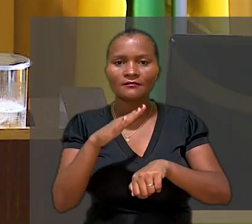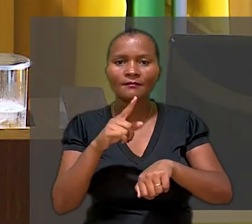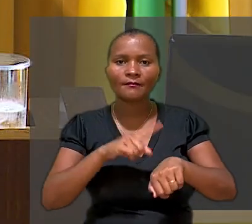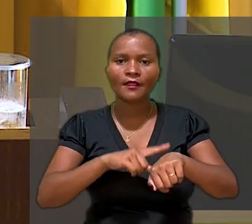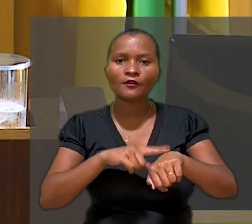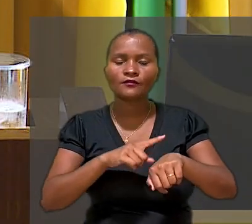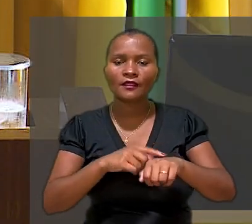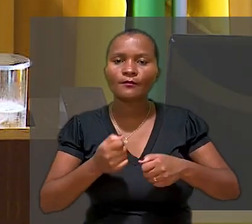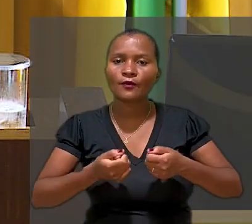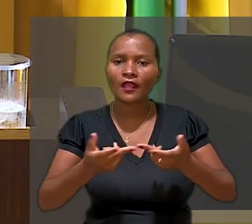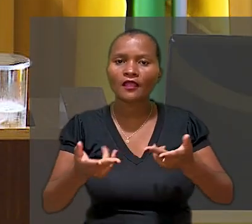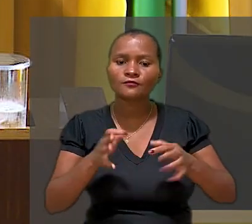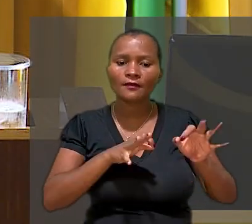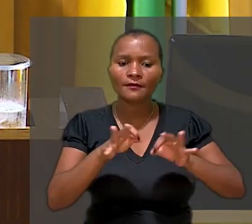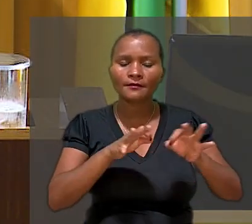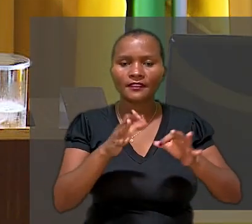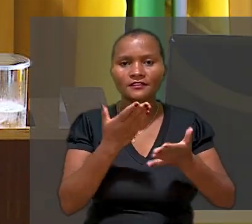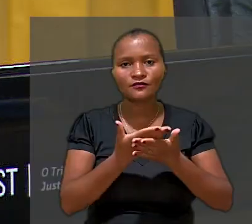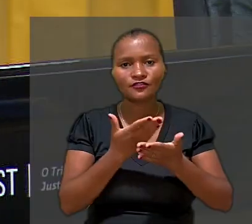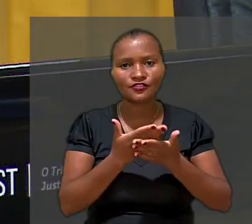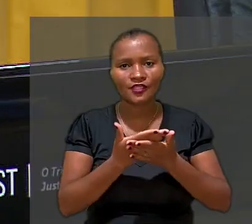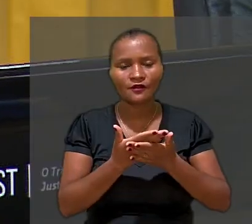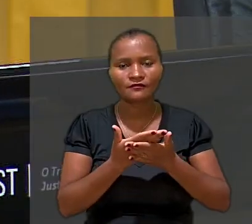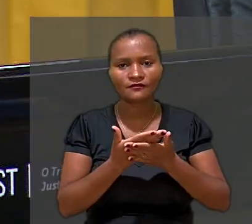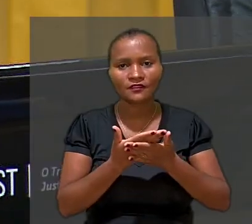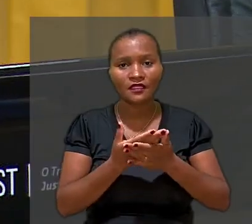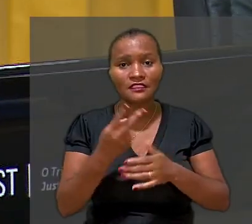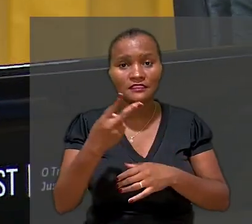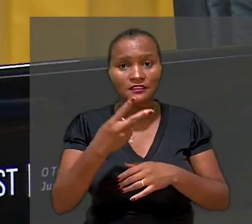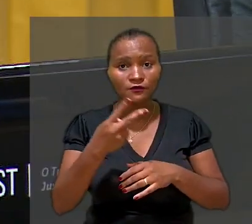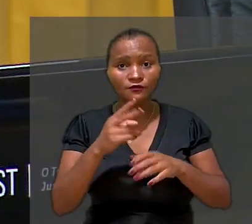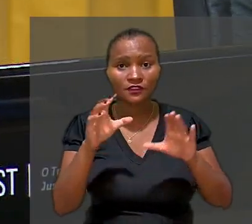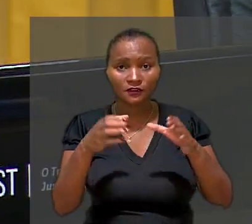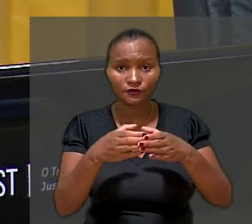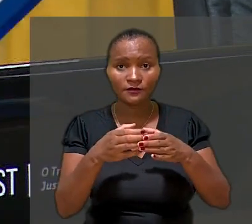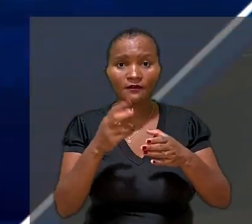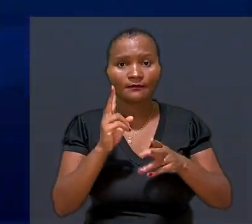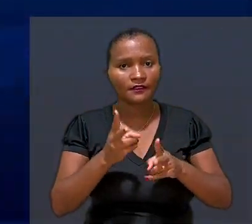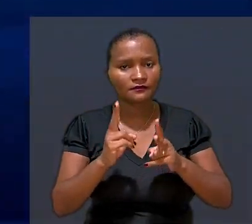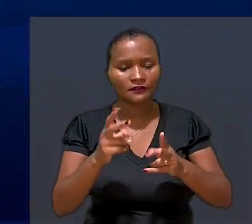Professora não deve receber horas extras pelo tempo gasto com preparação de aulas.